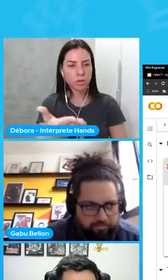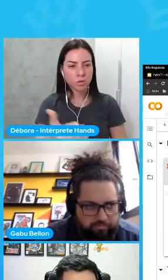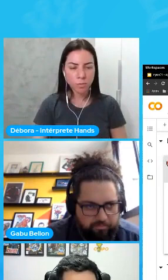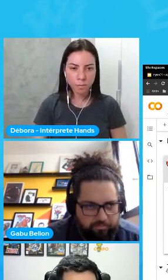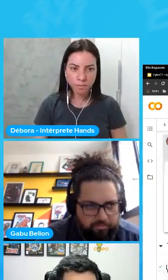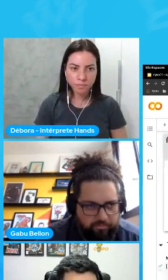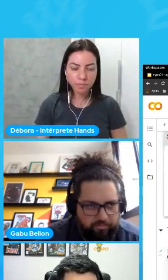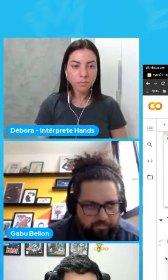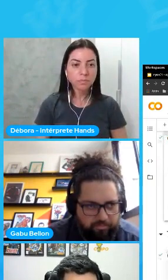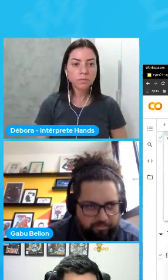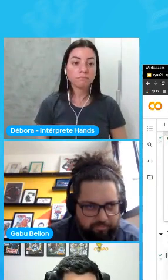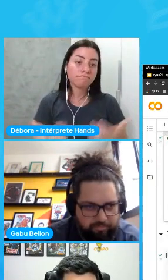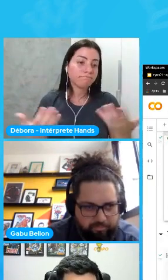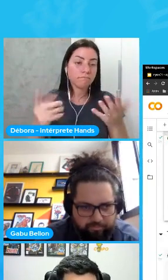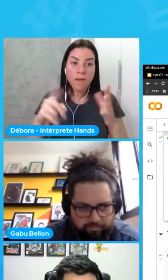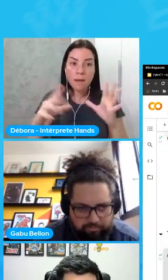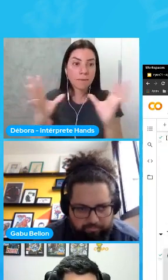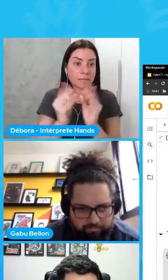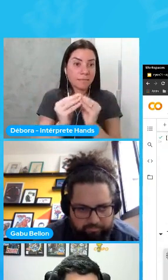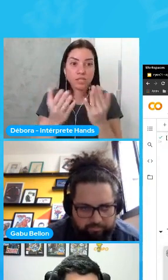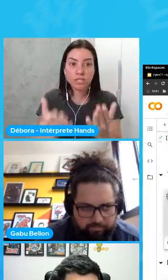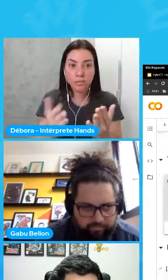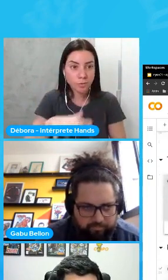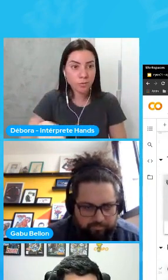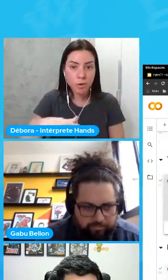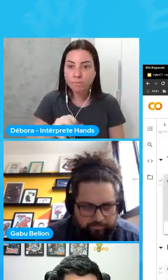e é basicamente isso pessoal